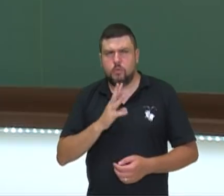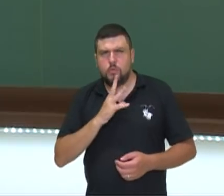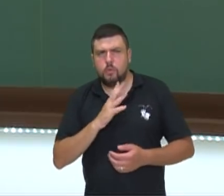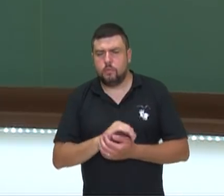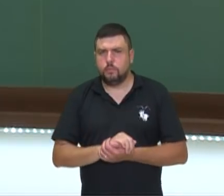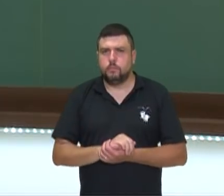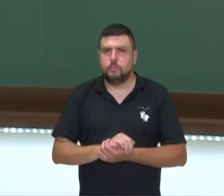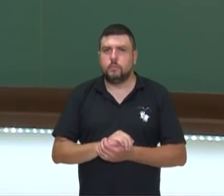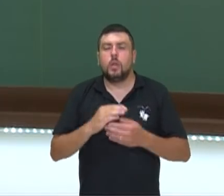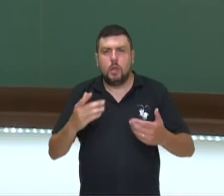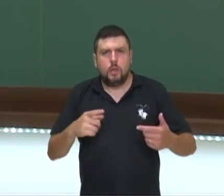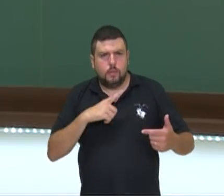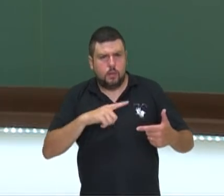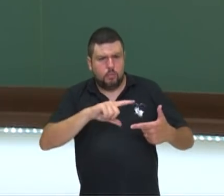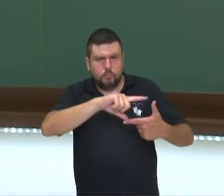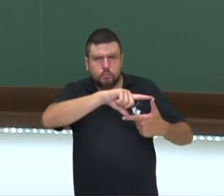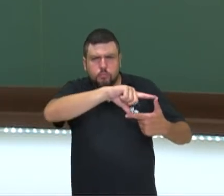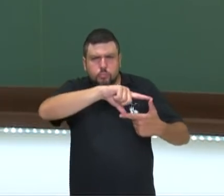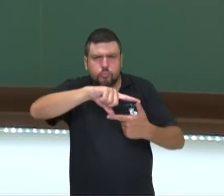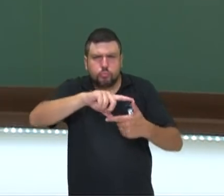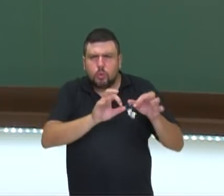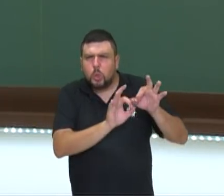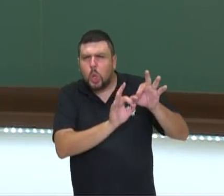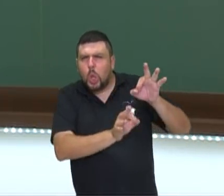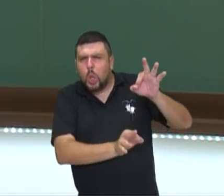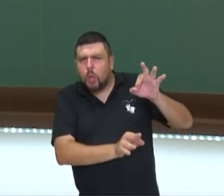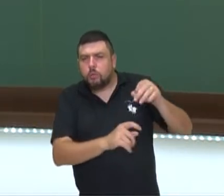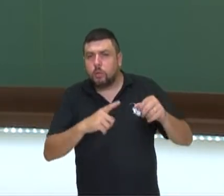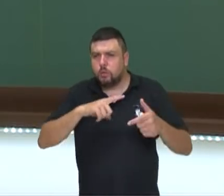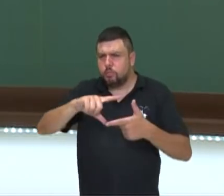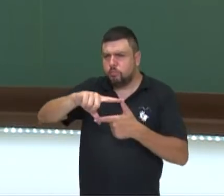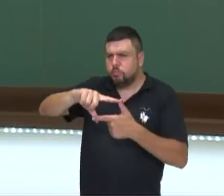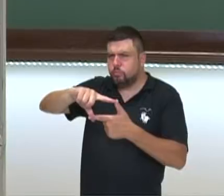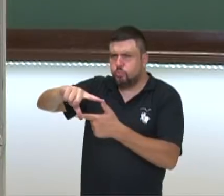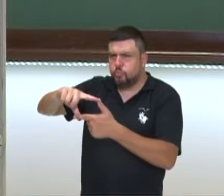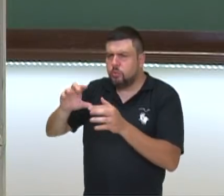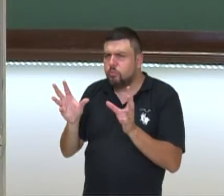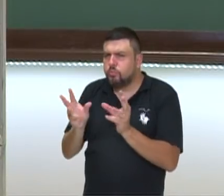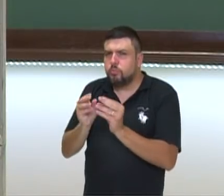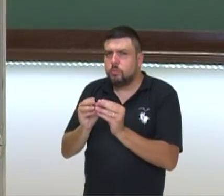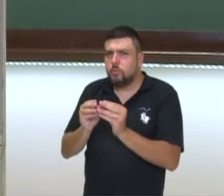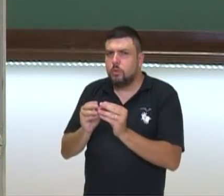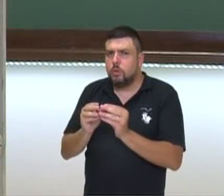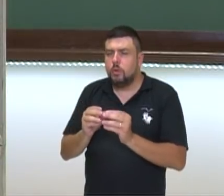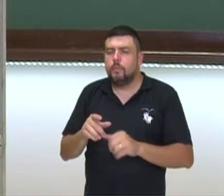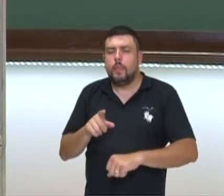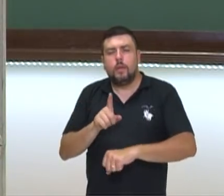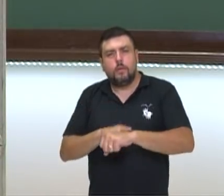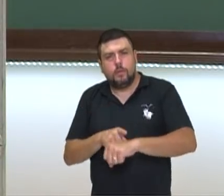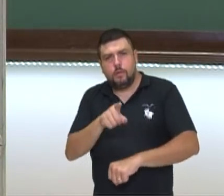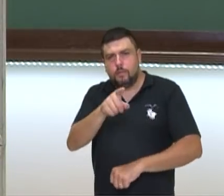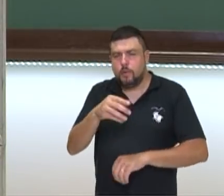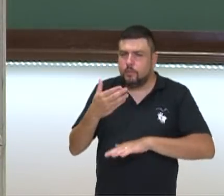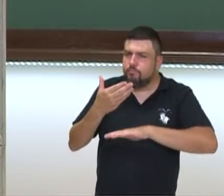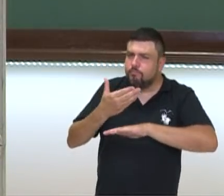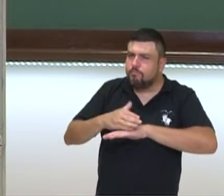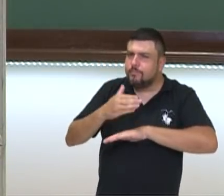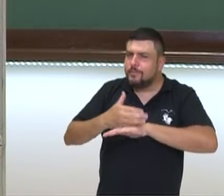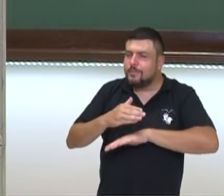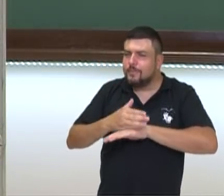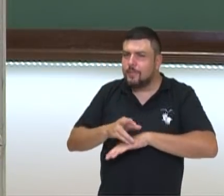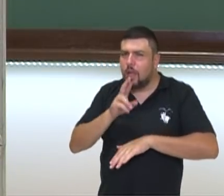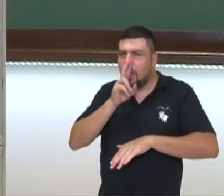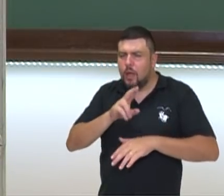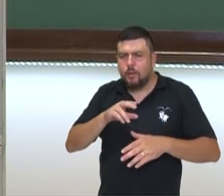curtas, enfim, você consegue identificar as diferenças entre elas? Eu vou dar um tempinho para que vocês possam responder com calma,